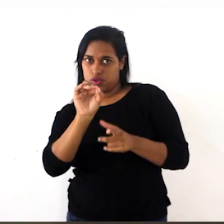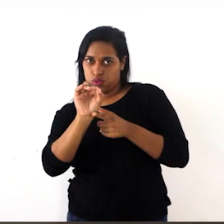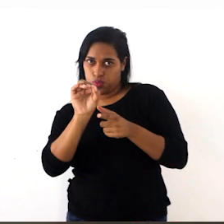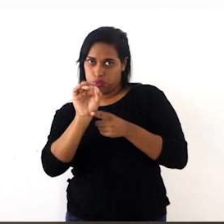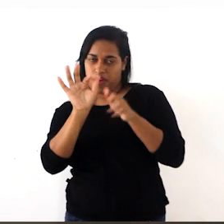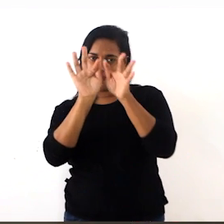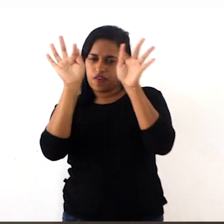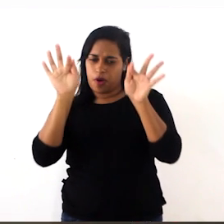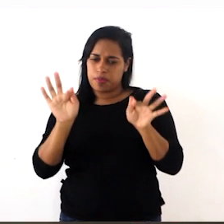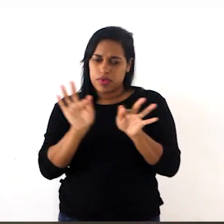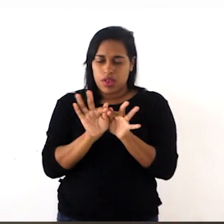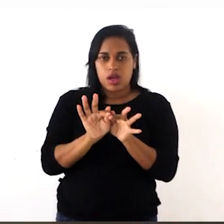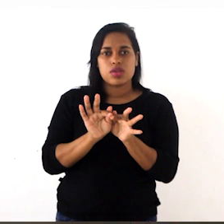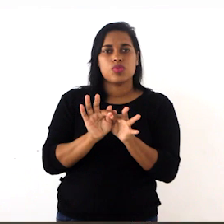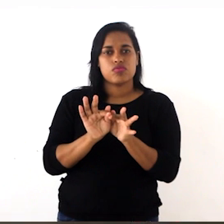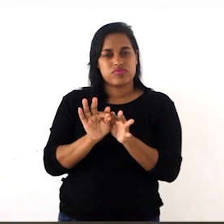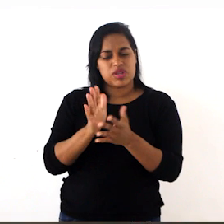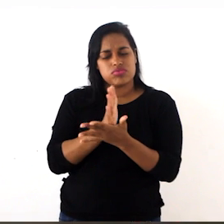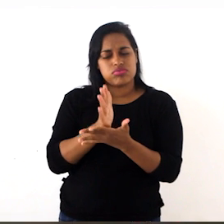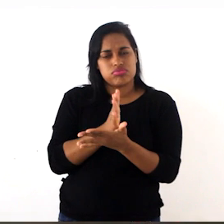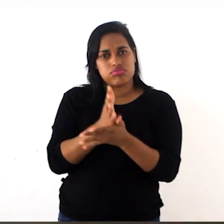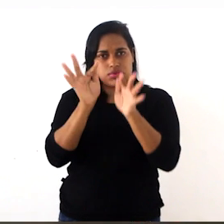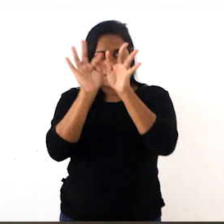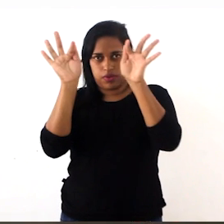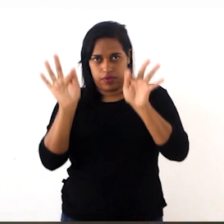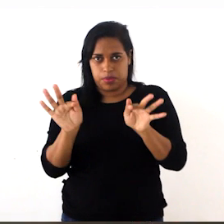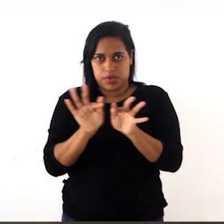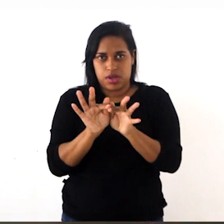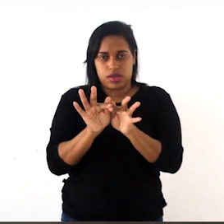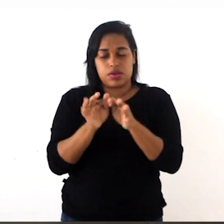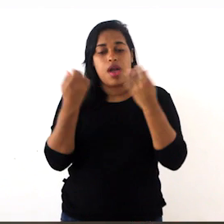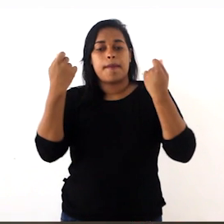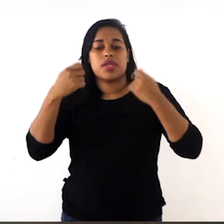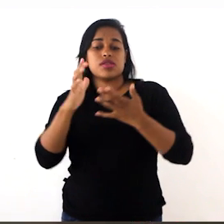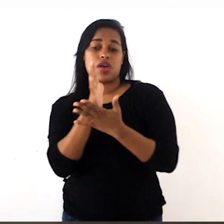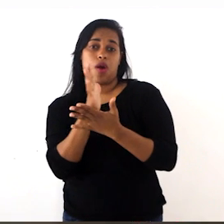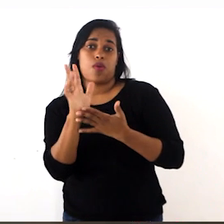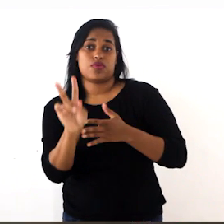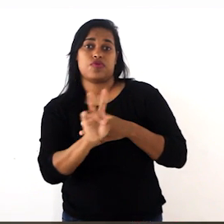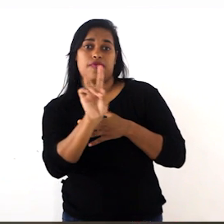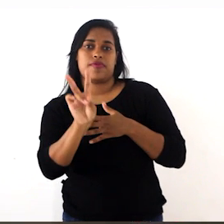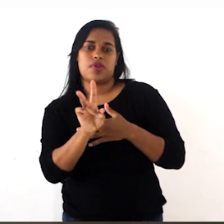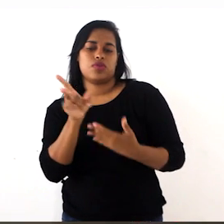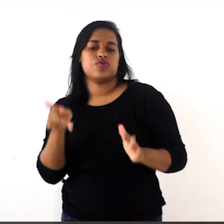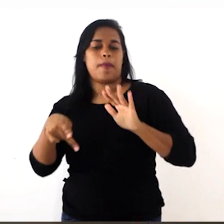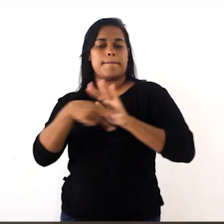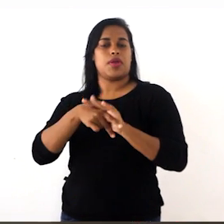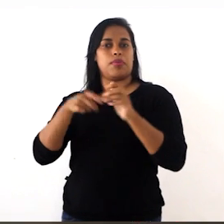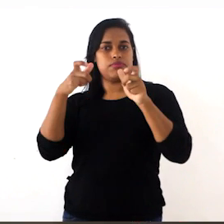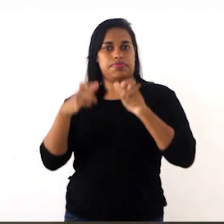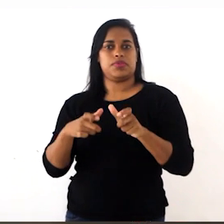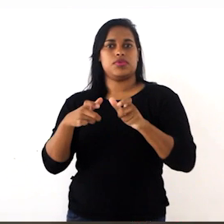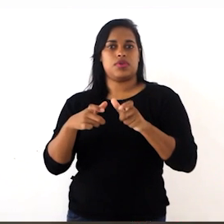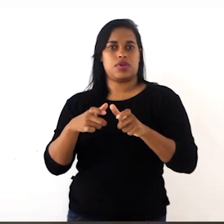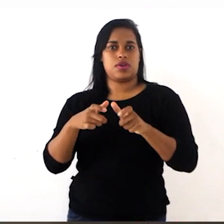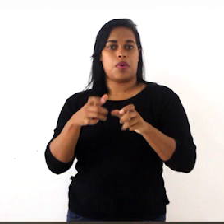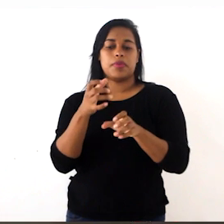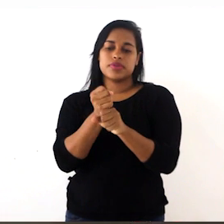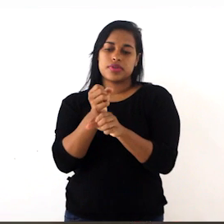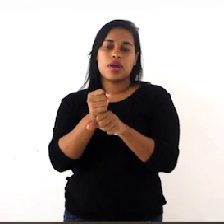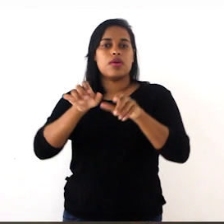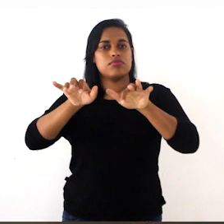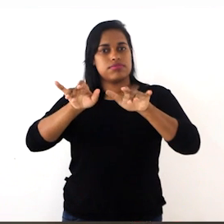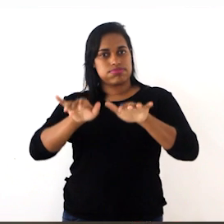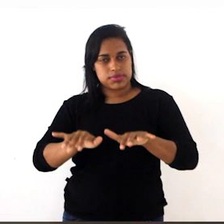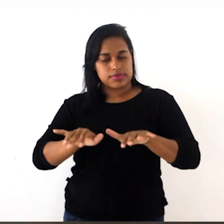Ele vai direcionar os seus valores para um determinado local para ele poder ser computado.